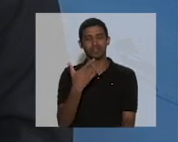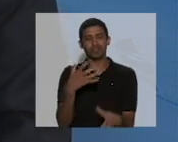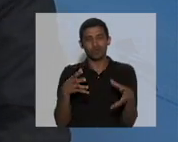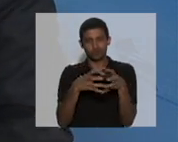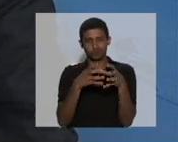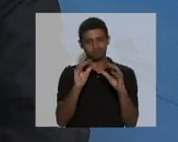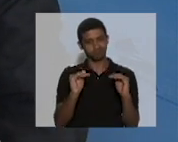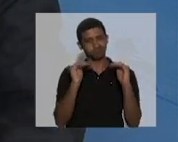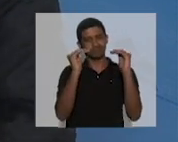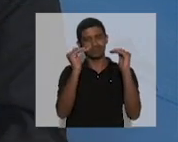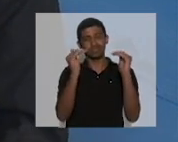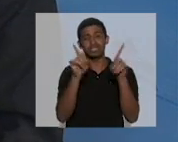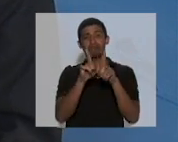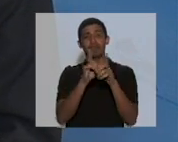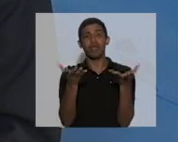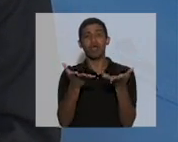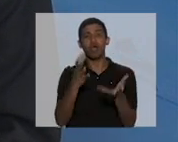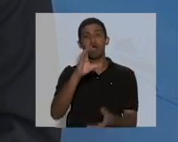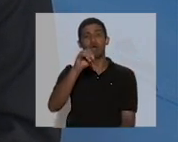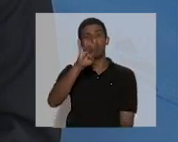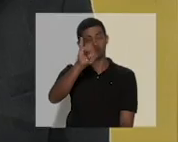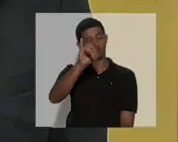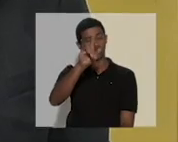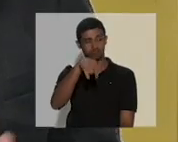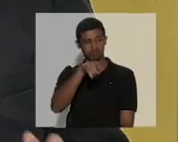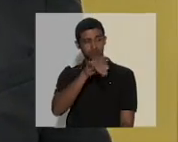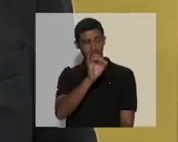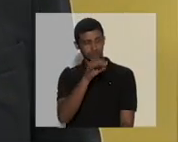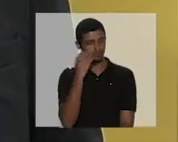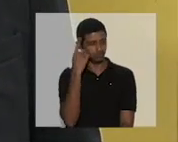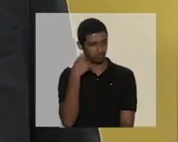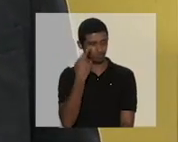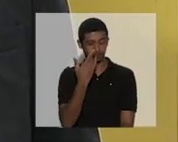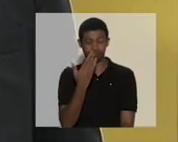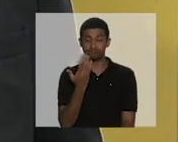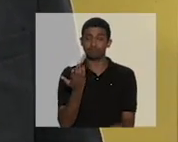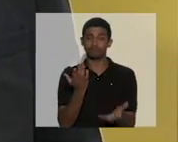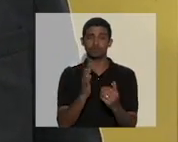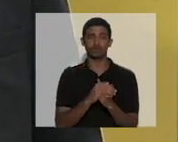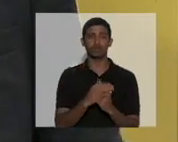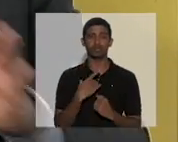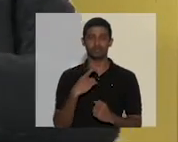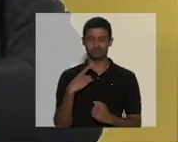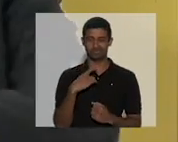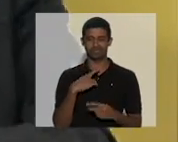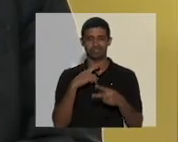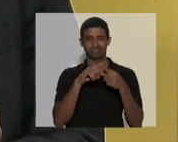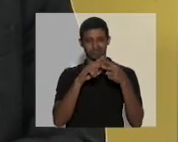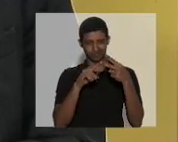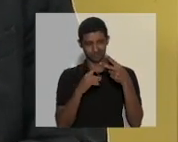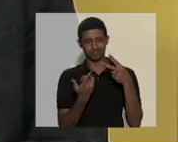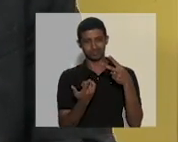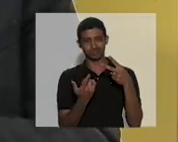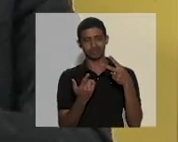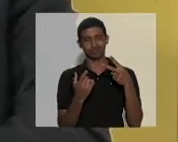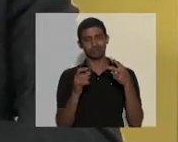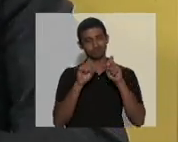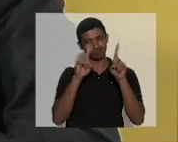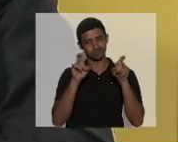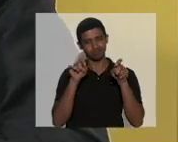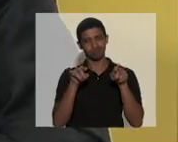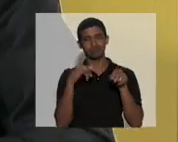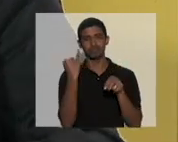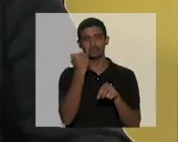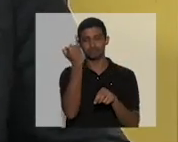Internacional de Basquete, e agora no COB, deputado. Bom, eu estabeleço dois parâmetros, duas